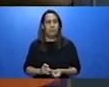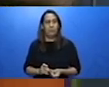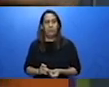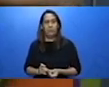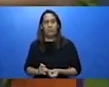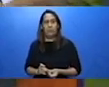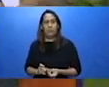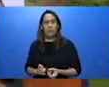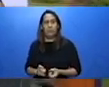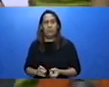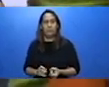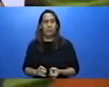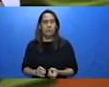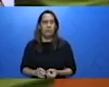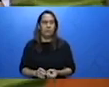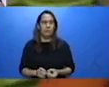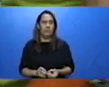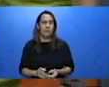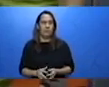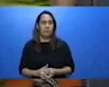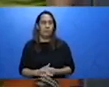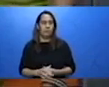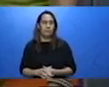vamos escrever a frase inteira.